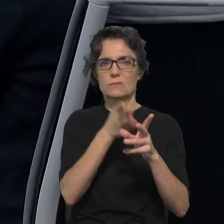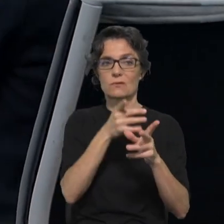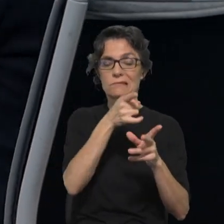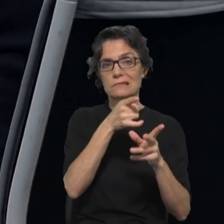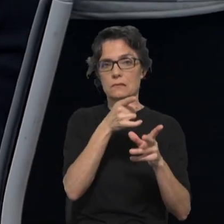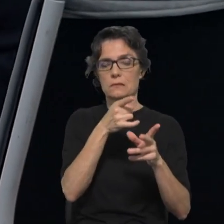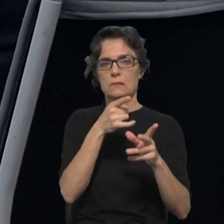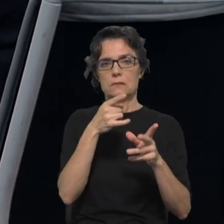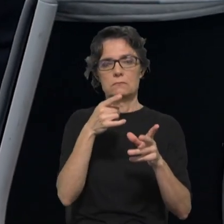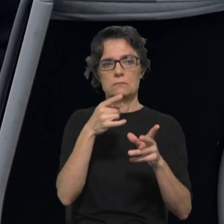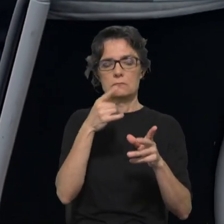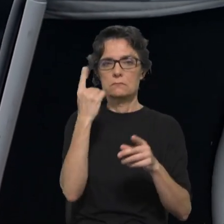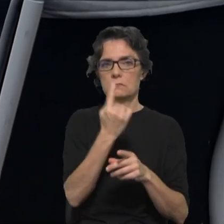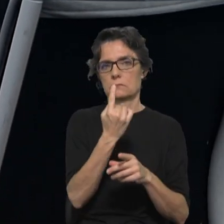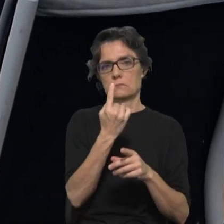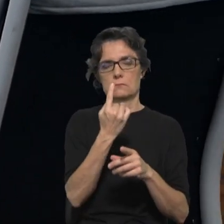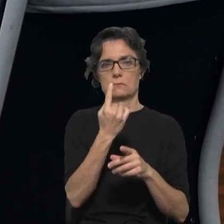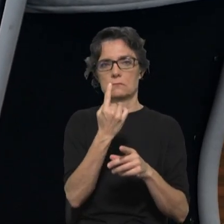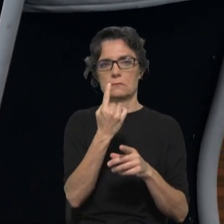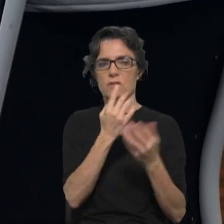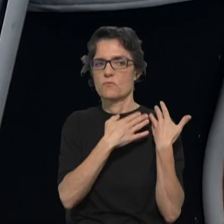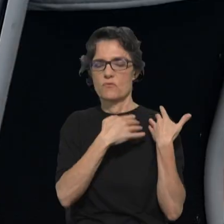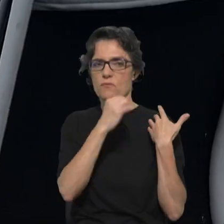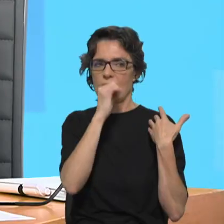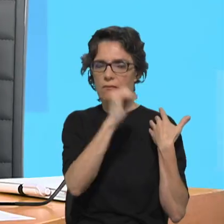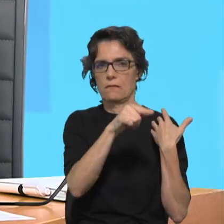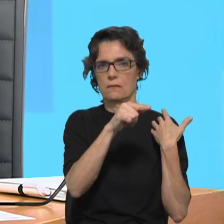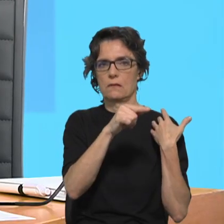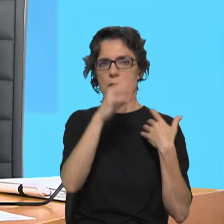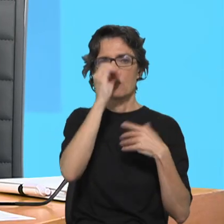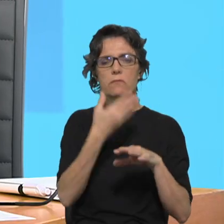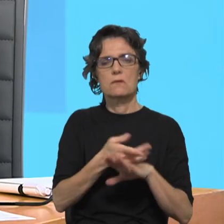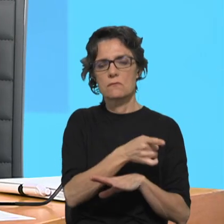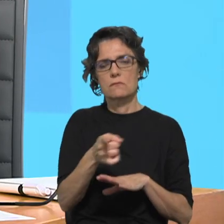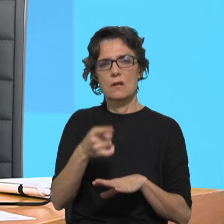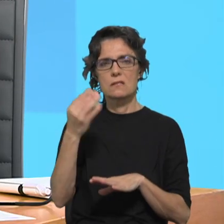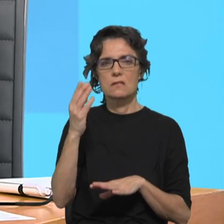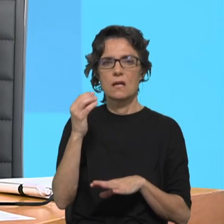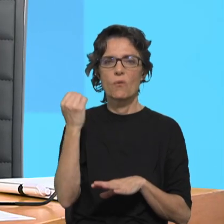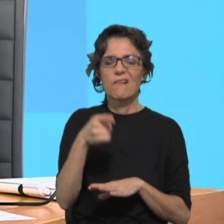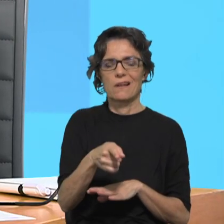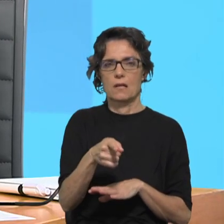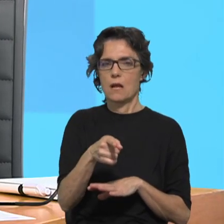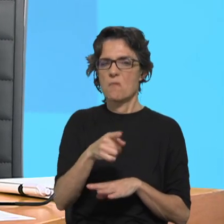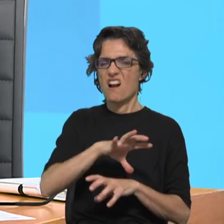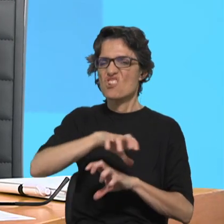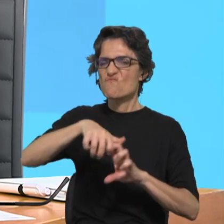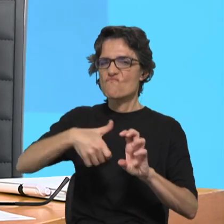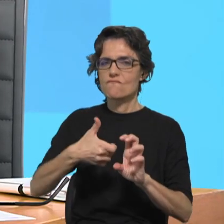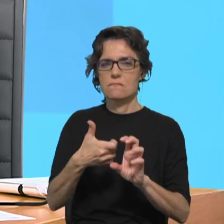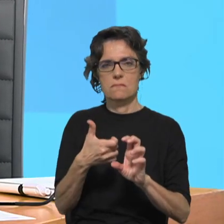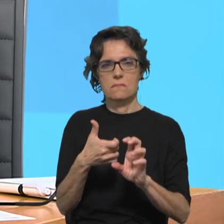incriminados. Tem que ser. É uma situação dramática. O abuso sexual é o crime mais hediondo,